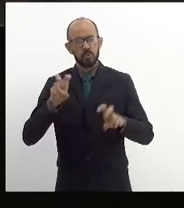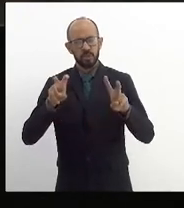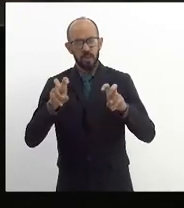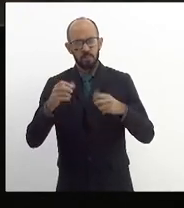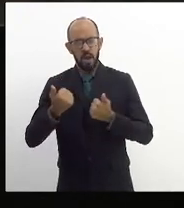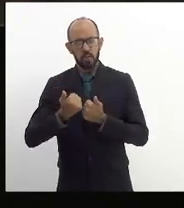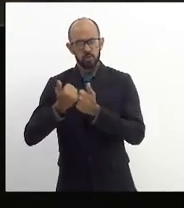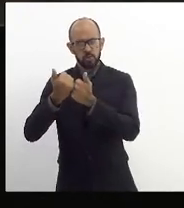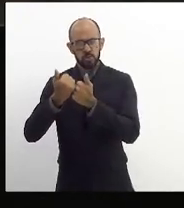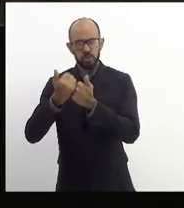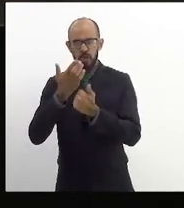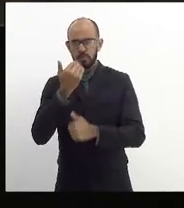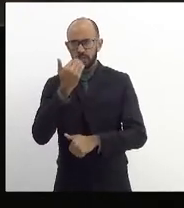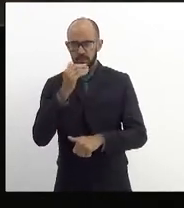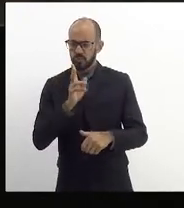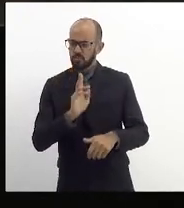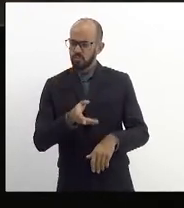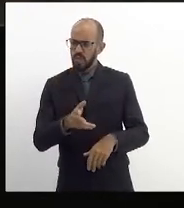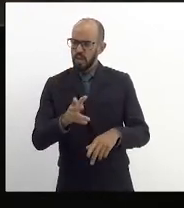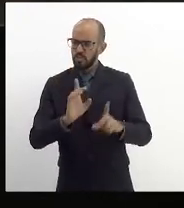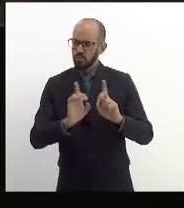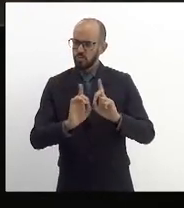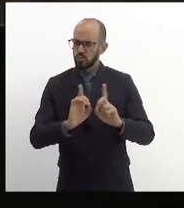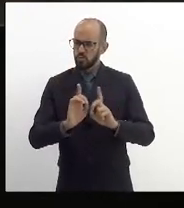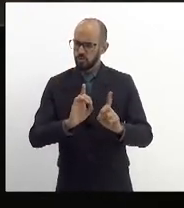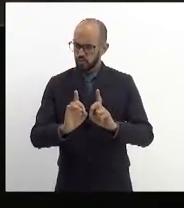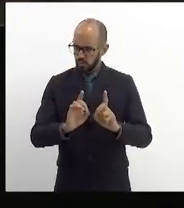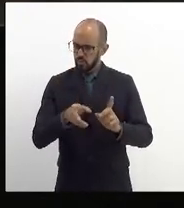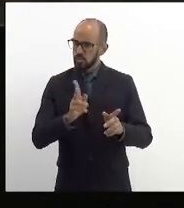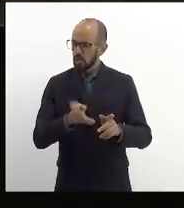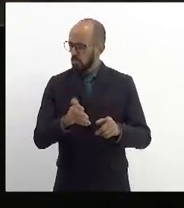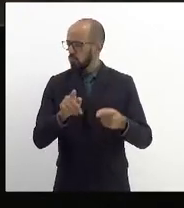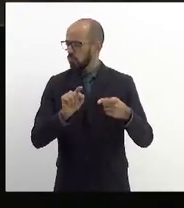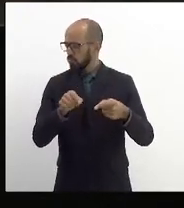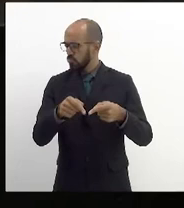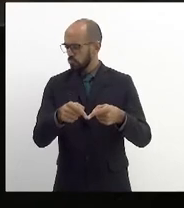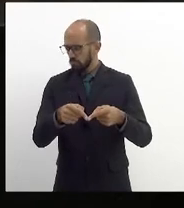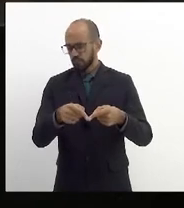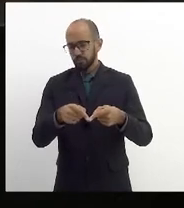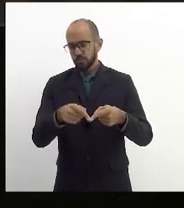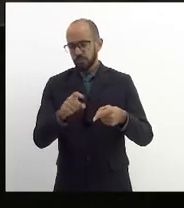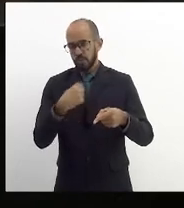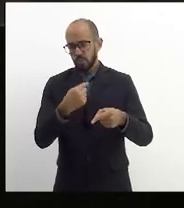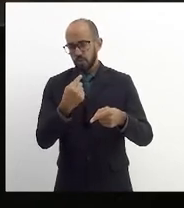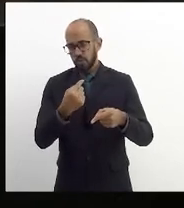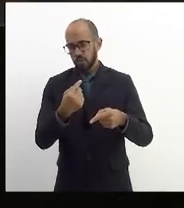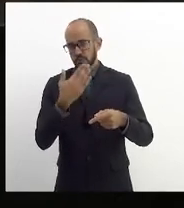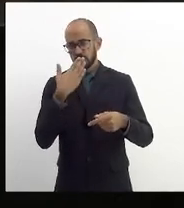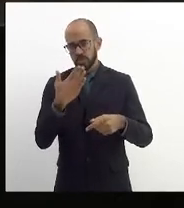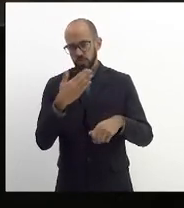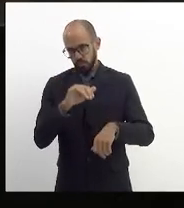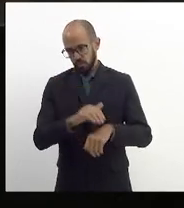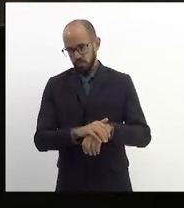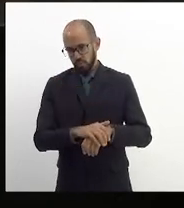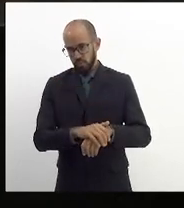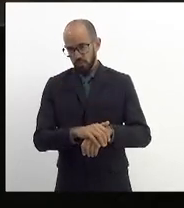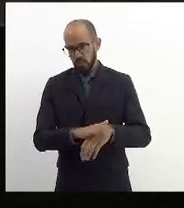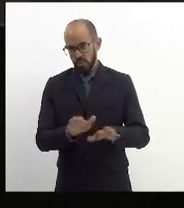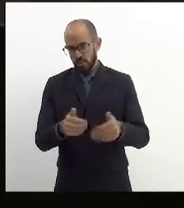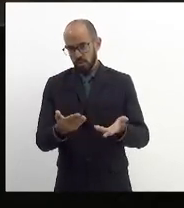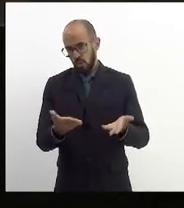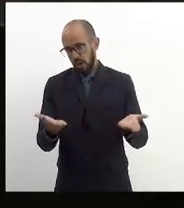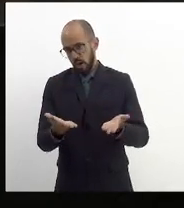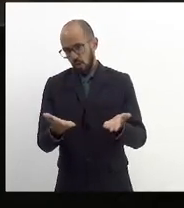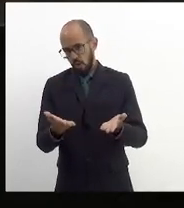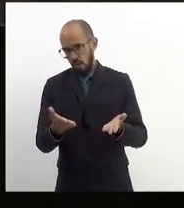um tema discutido na comissão sempre foi um tema que foi objeto da nossa solicitação em agora já na